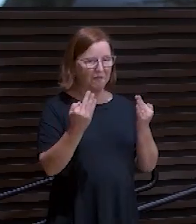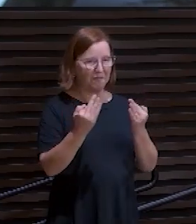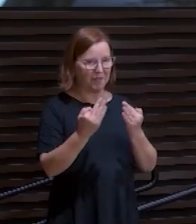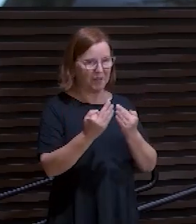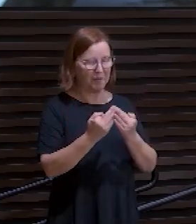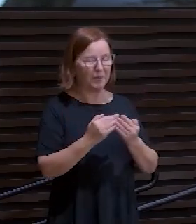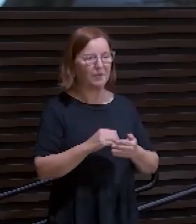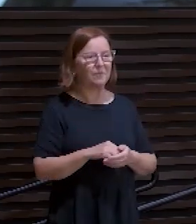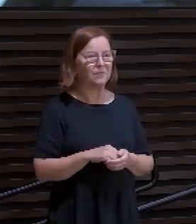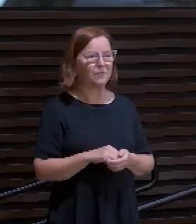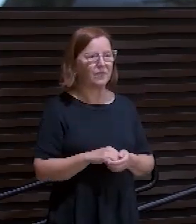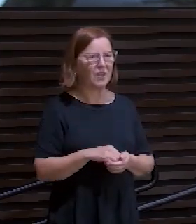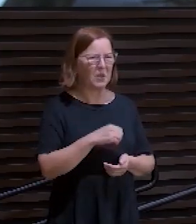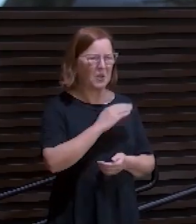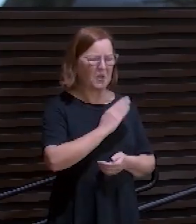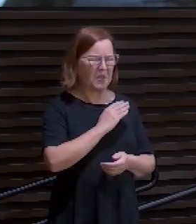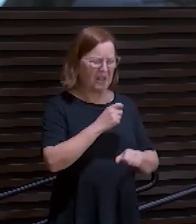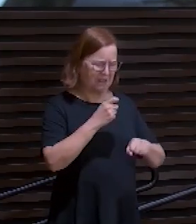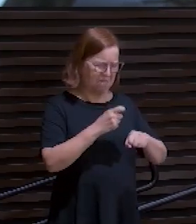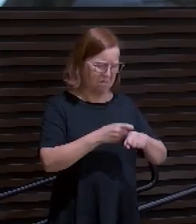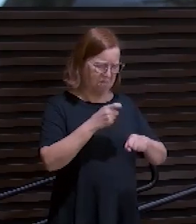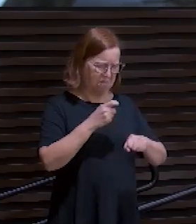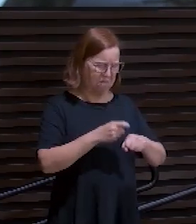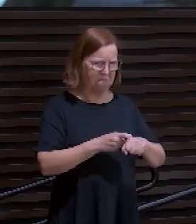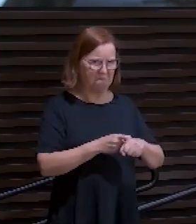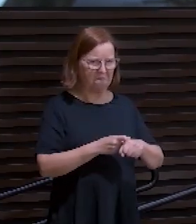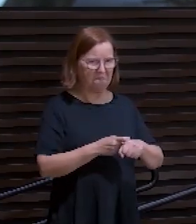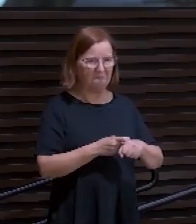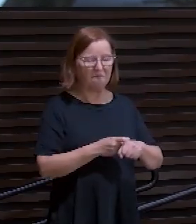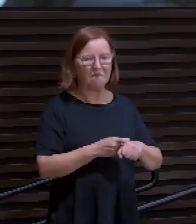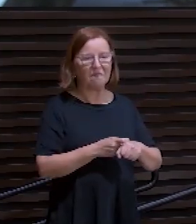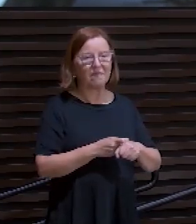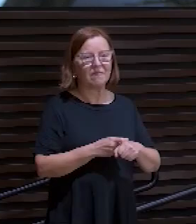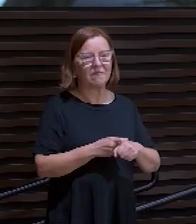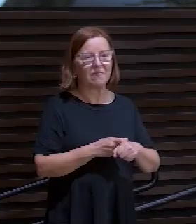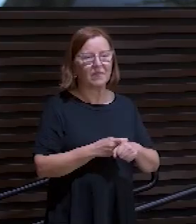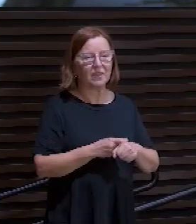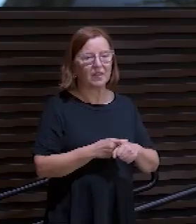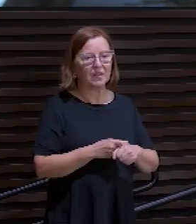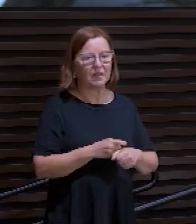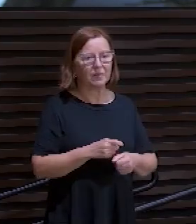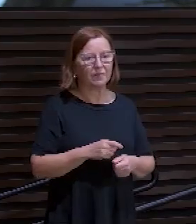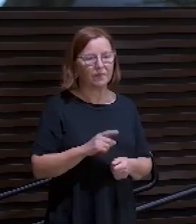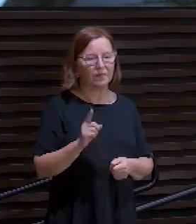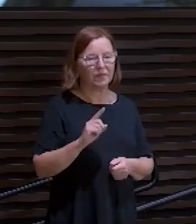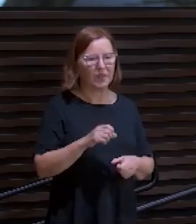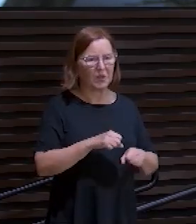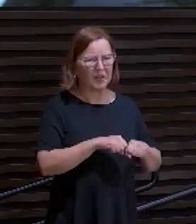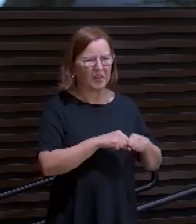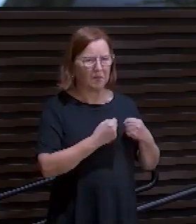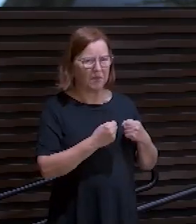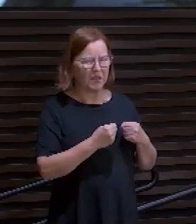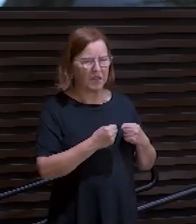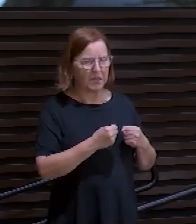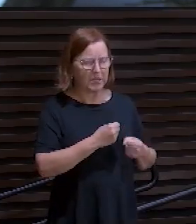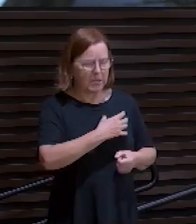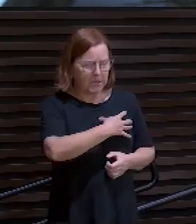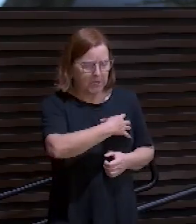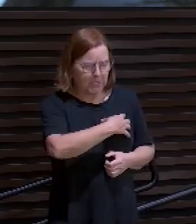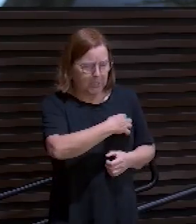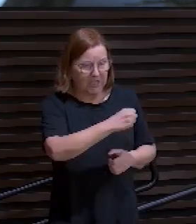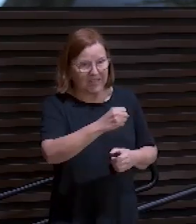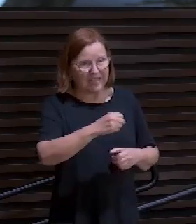Corações duros, corações de pedra, eles não são quebrados não, eles são arrancados